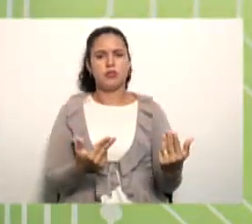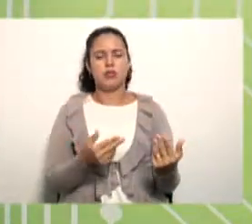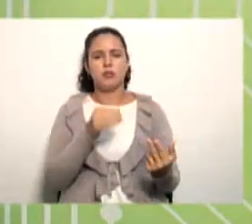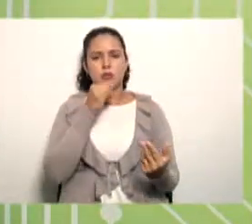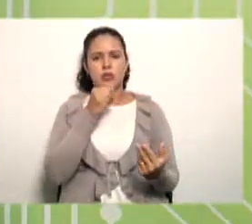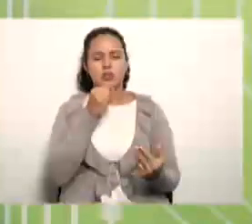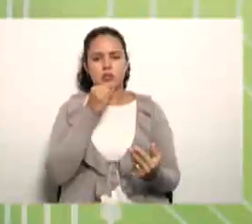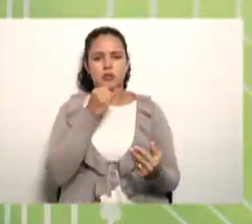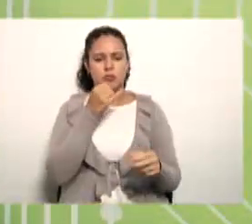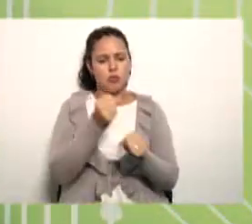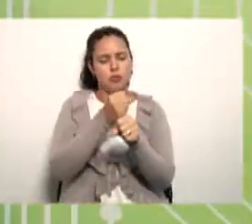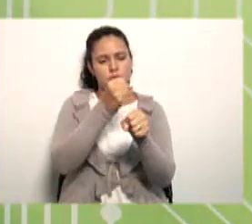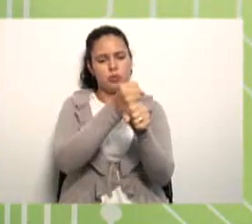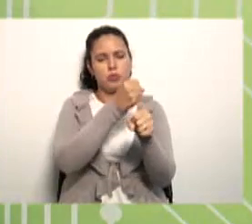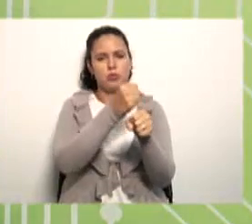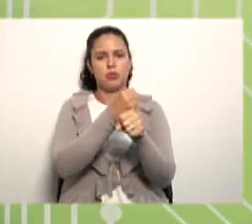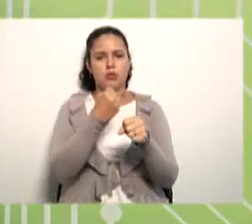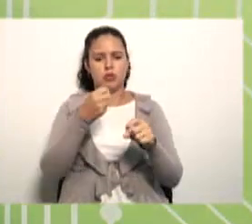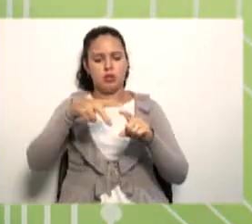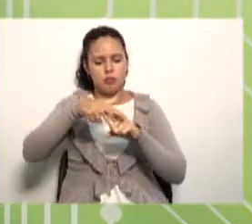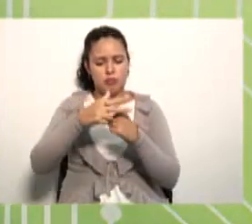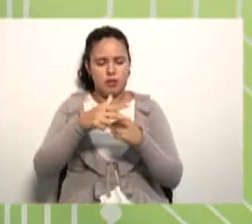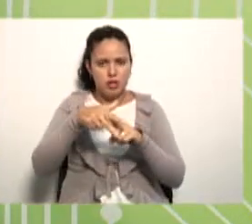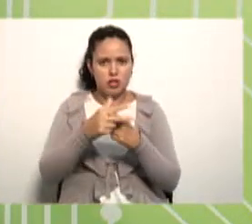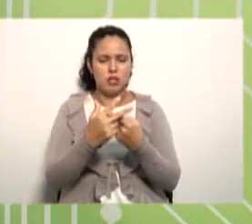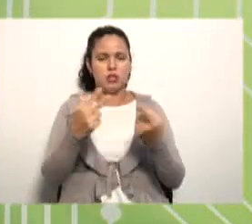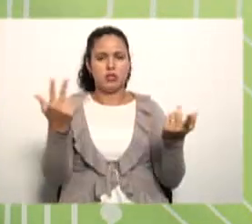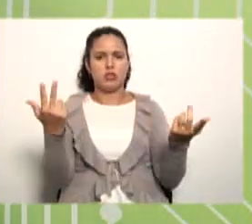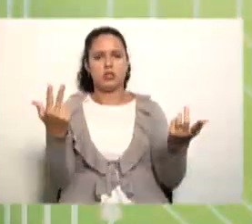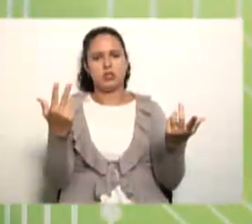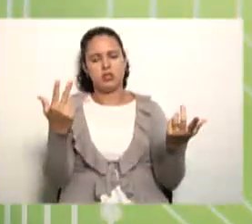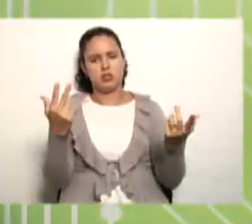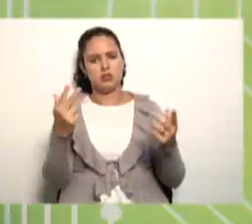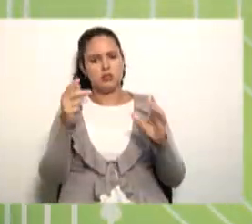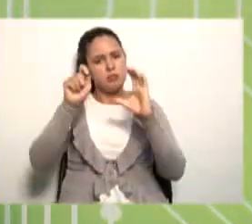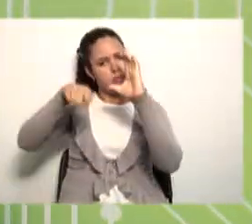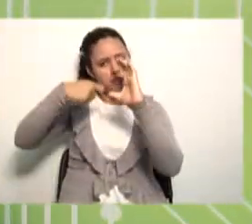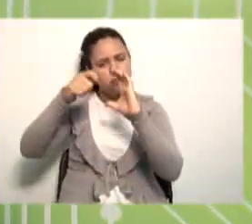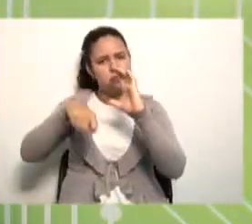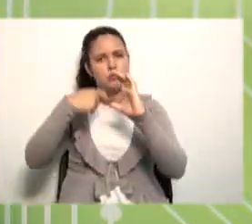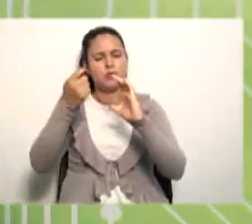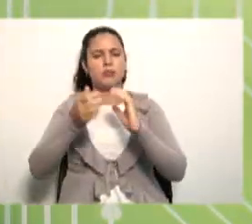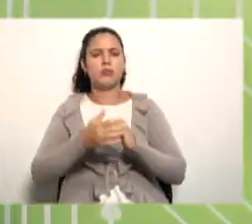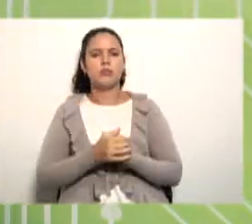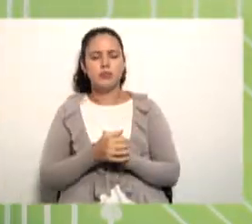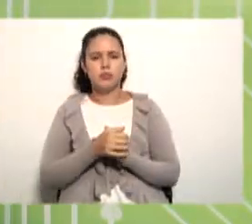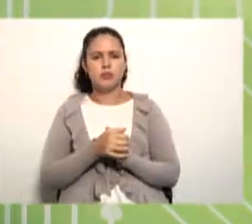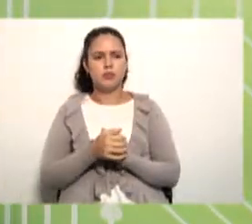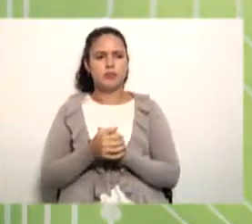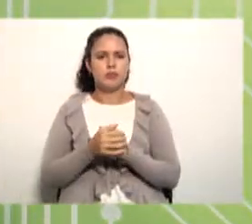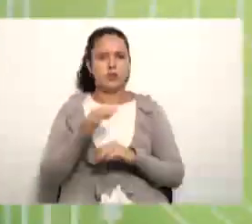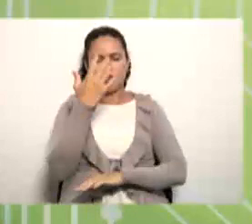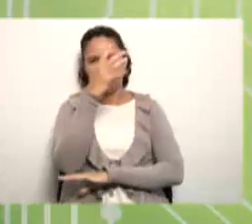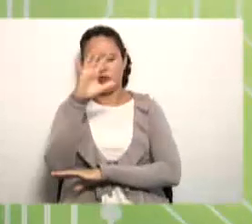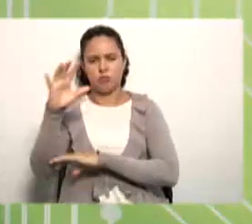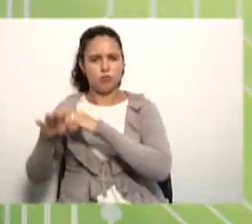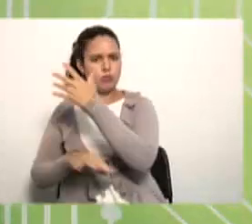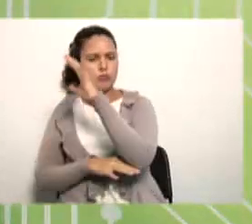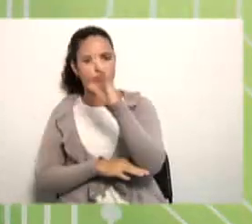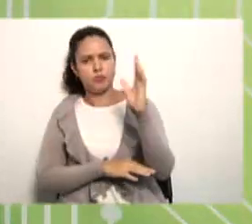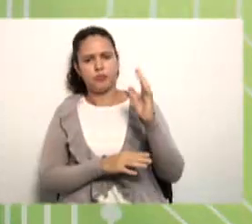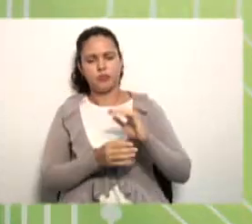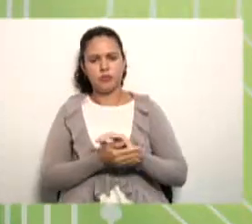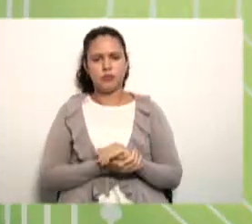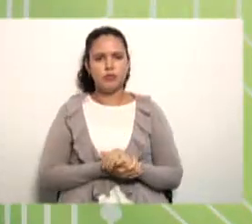as matérias-primas, as máquinas, os equipamentos. Se a gente estivesse morando no céu, onde não estivesse faltando nada para ninguém, a gente não tinha